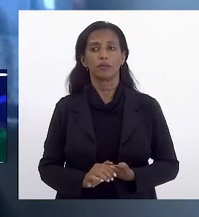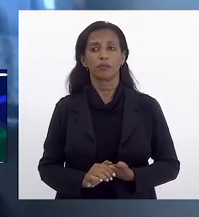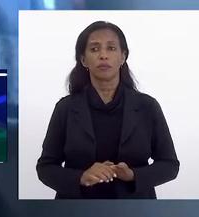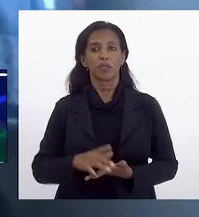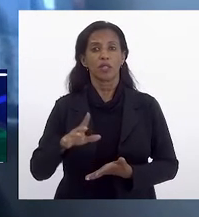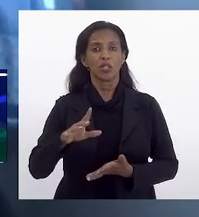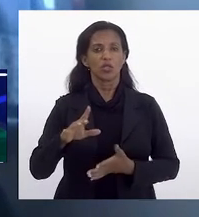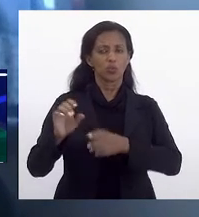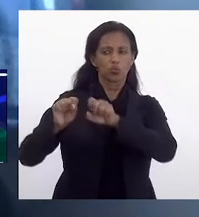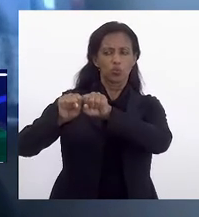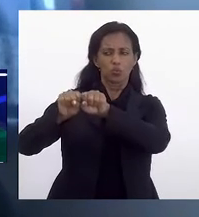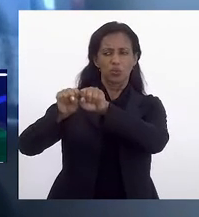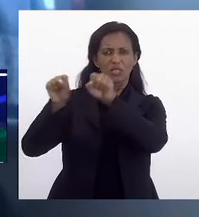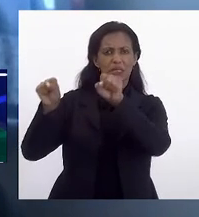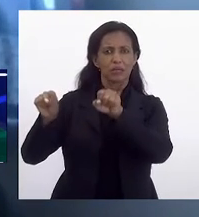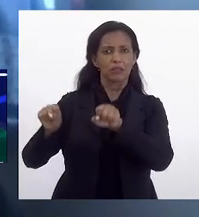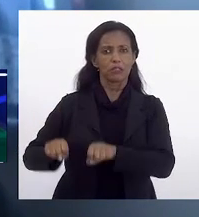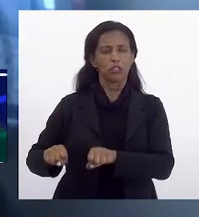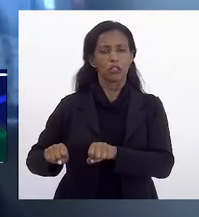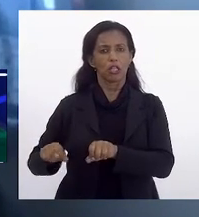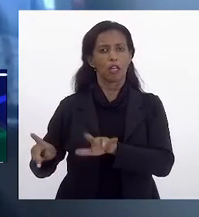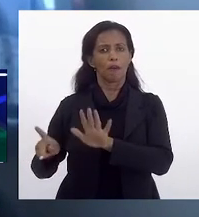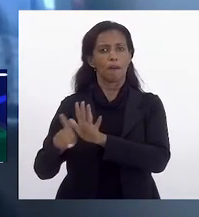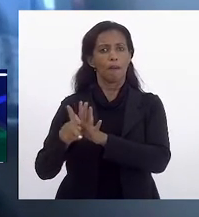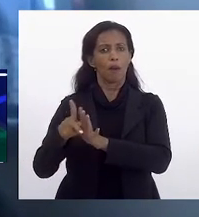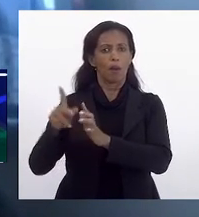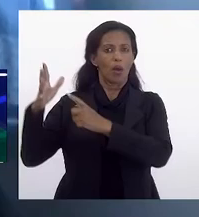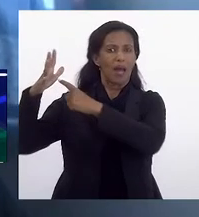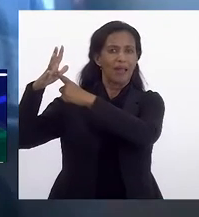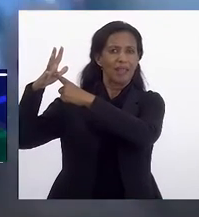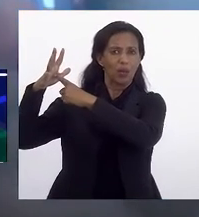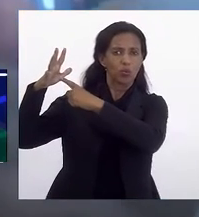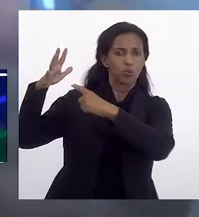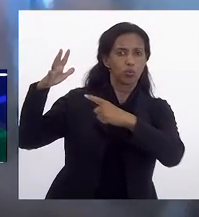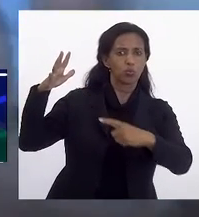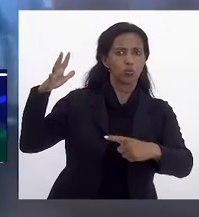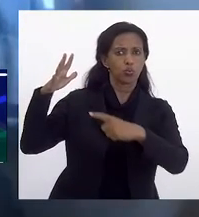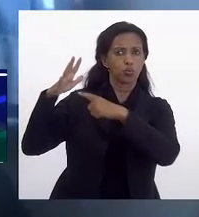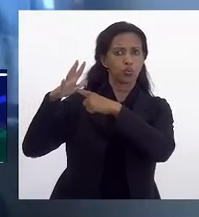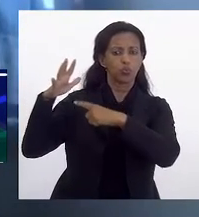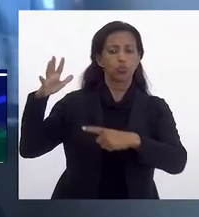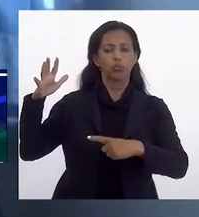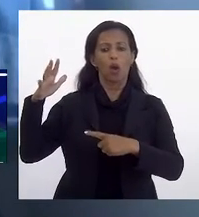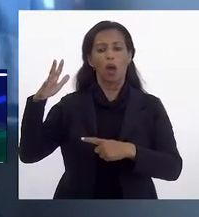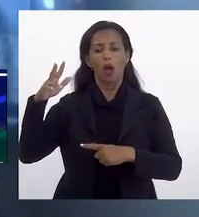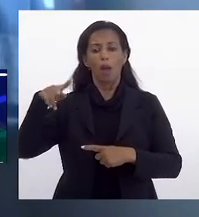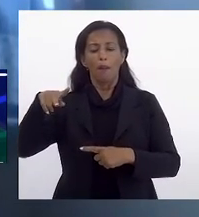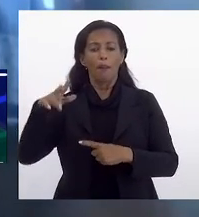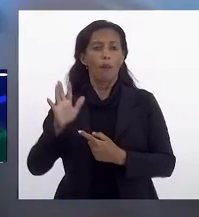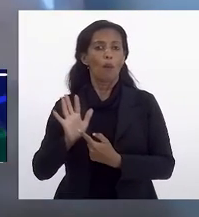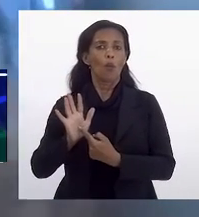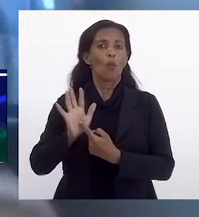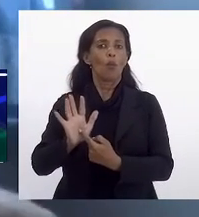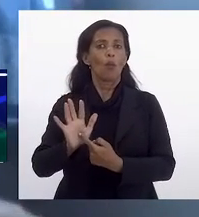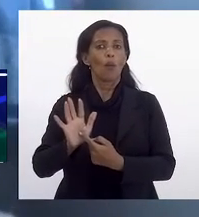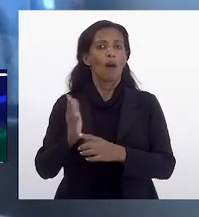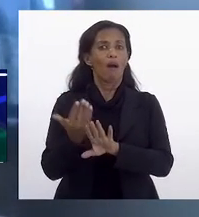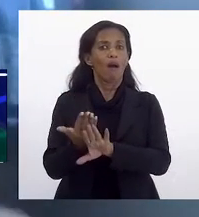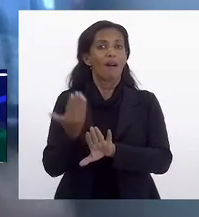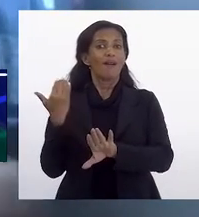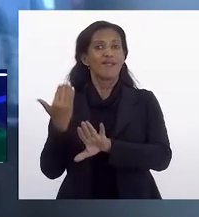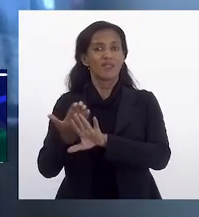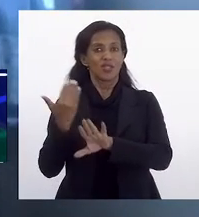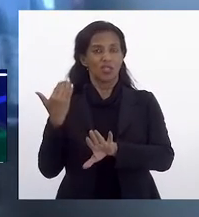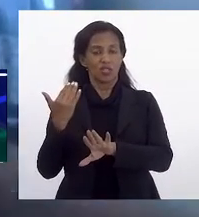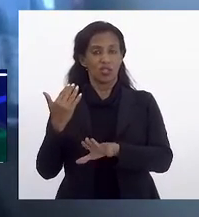de um sistema de radar para detecção com mais